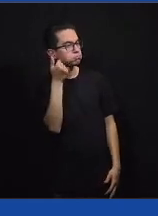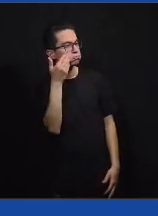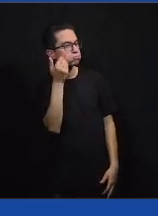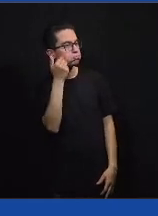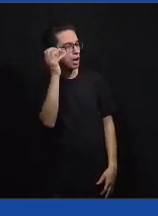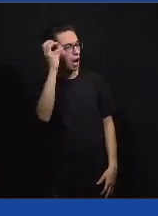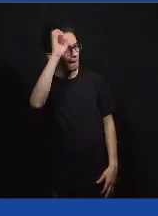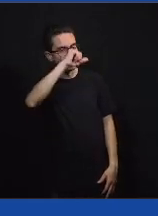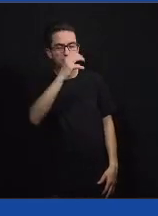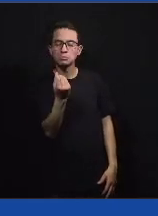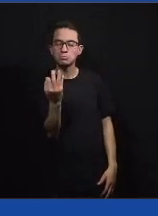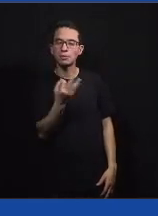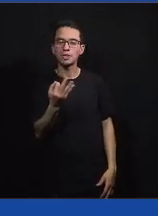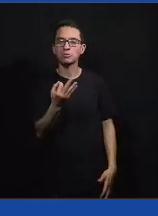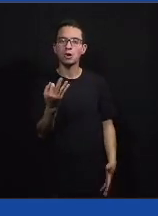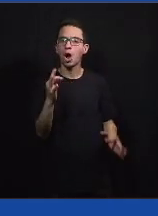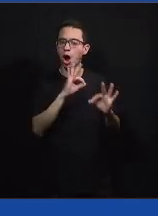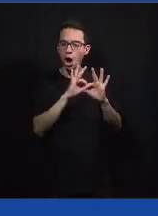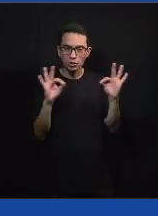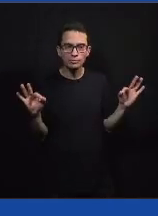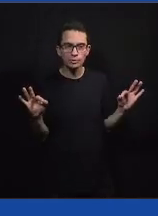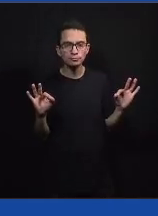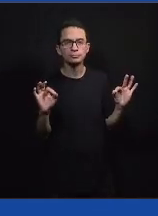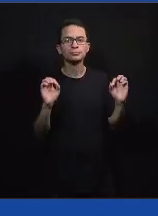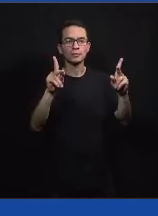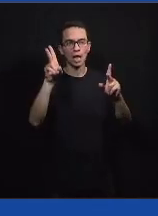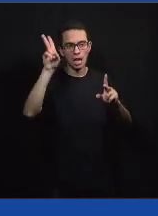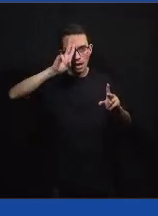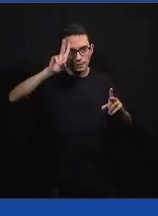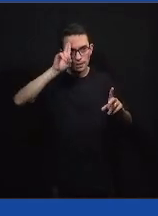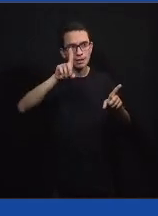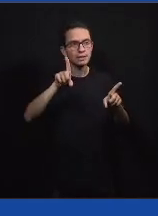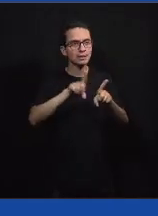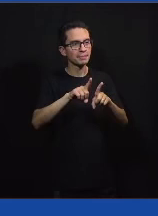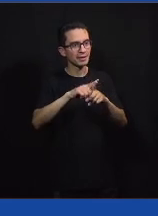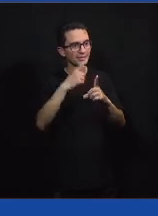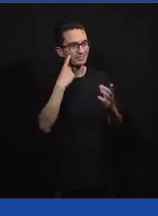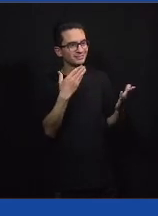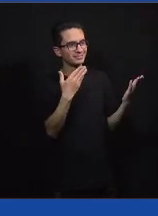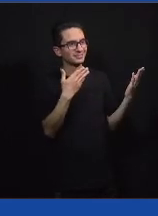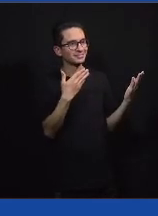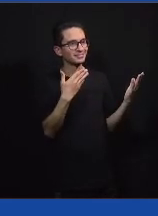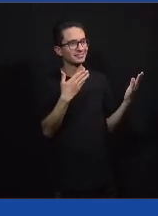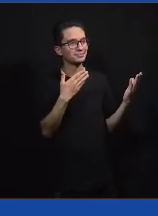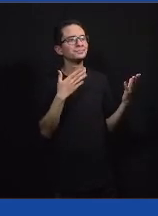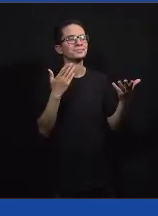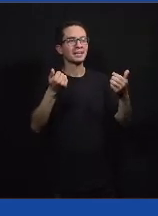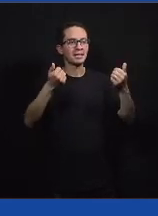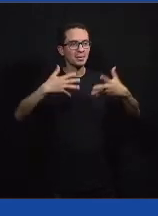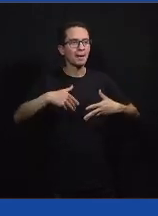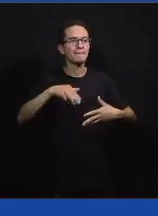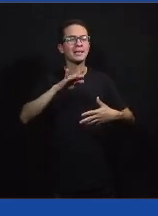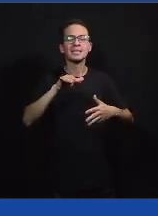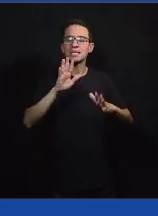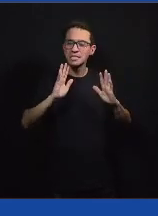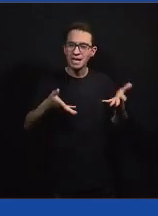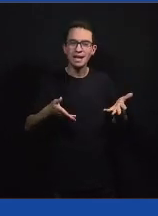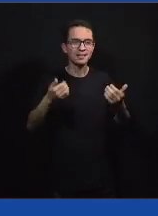o que eu me lembrar minha caneca linda que já falou